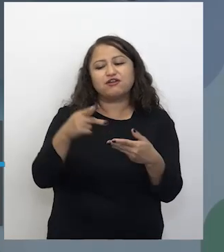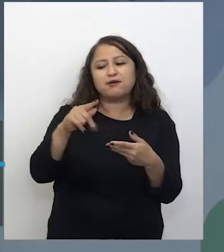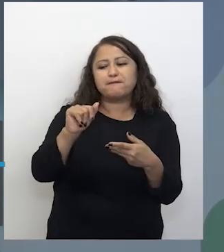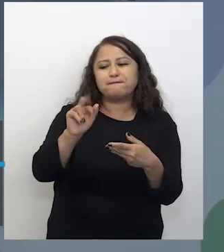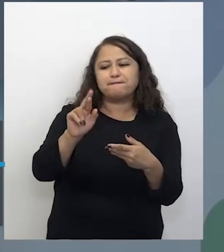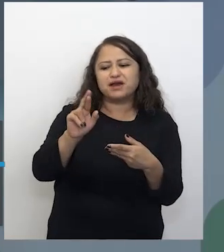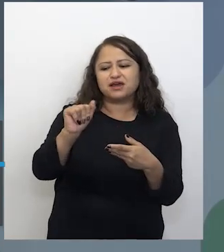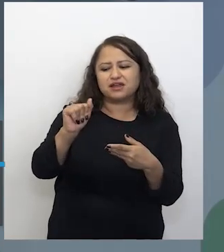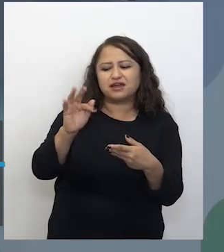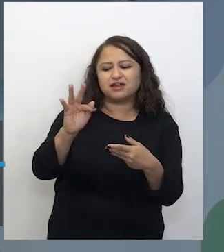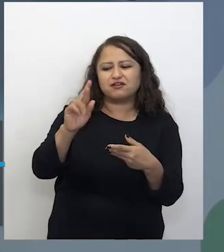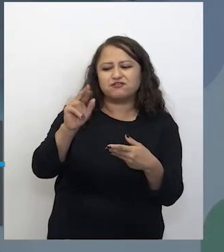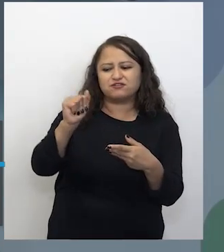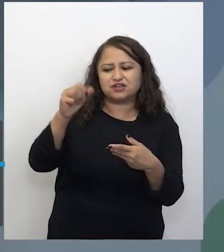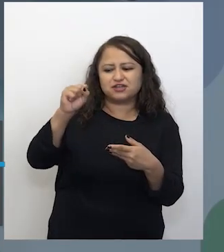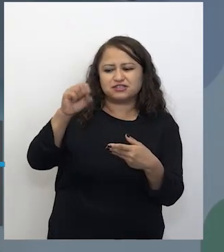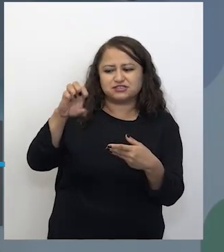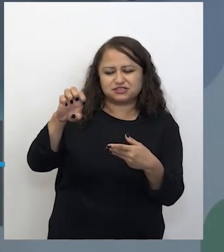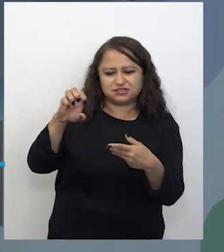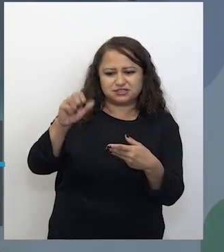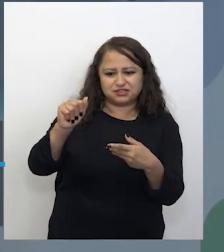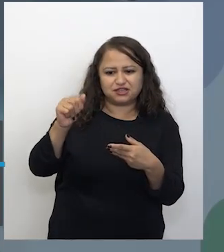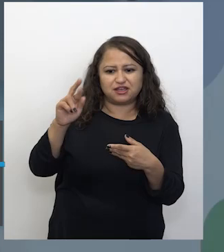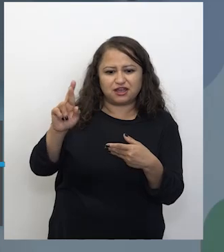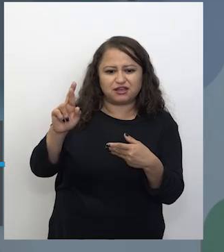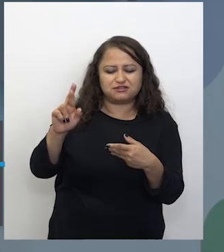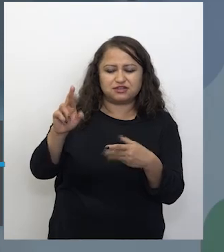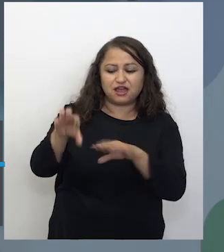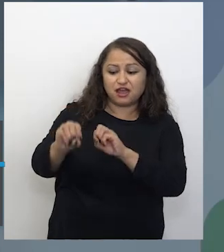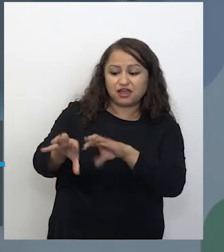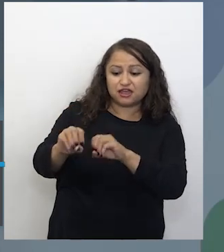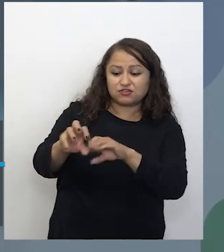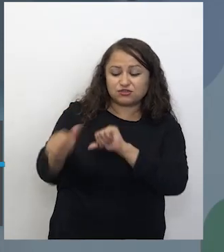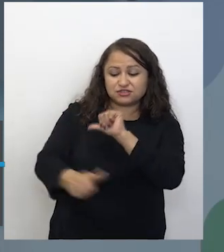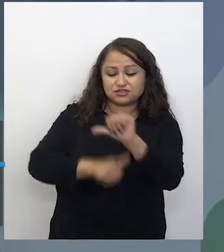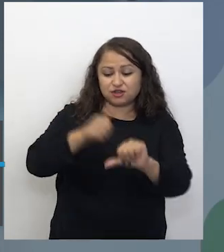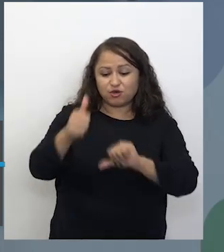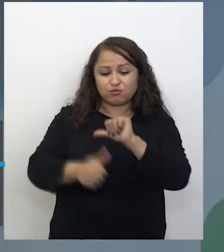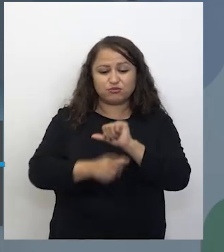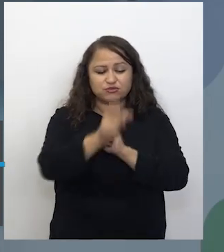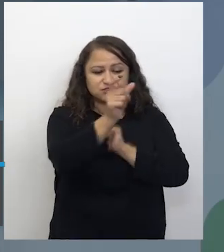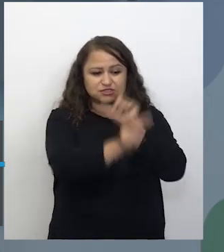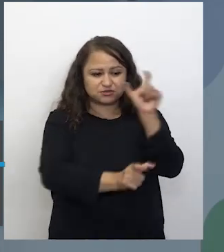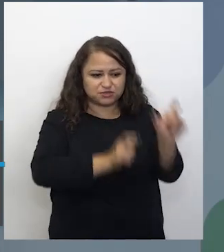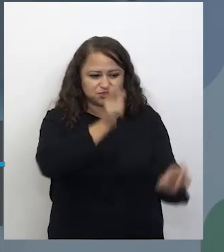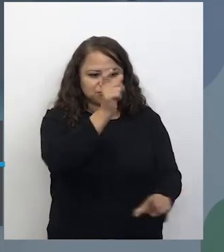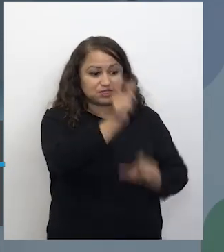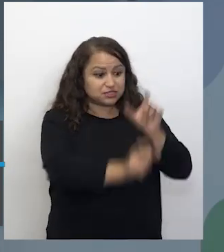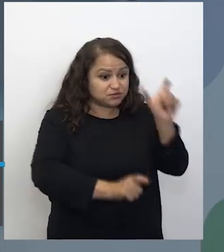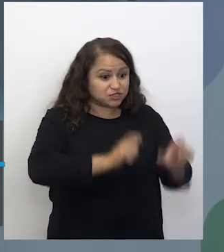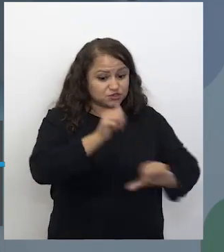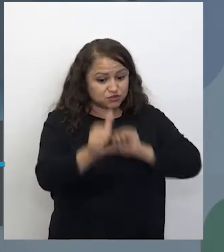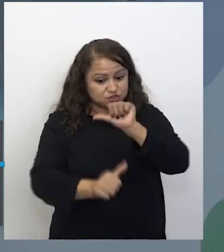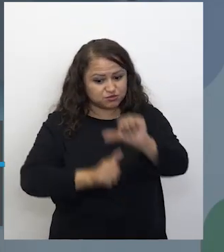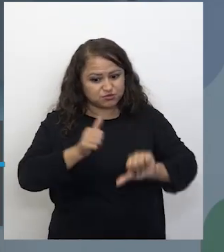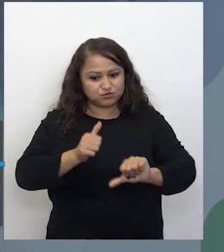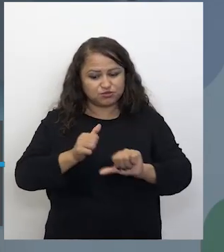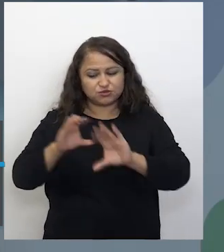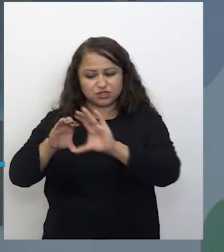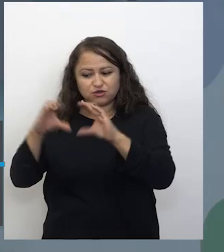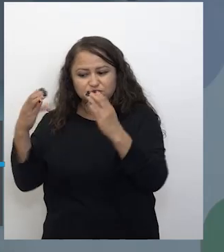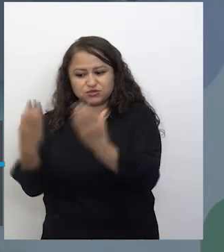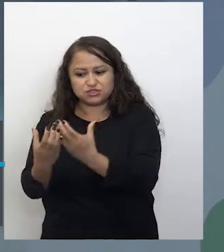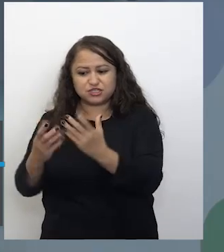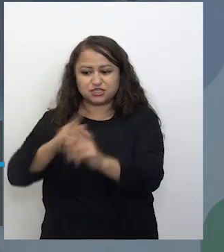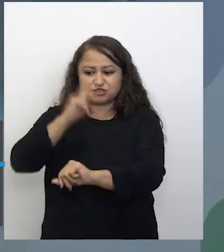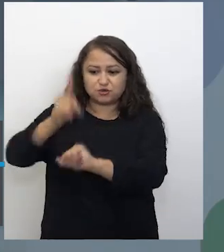a educação muda a pessoa, né? As pessoas, e as pessoas mudam a comunidade, o país e o mundo. Eu vou colocar